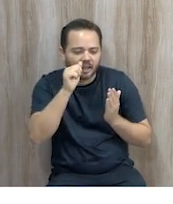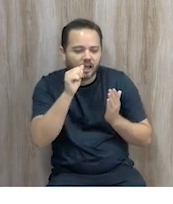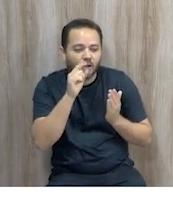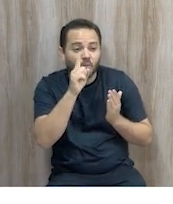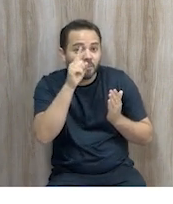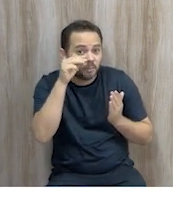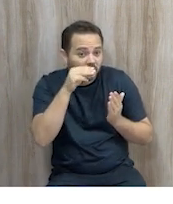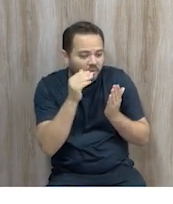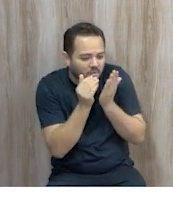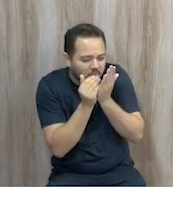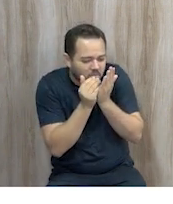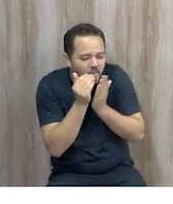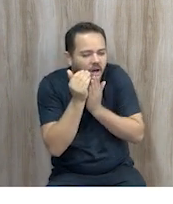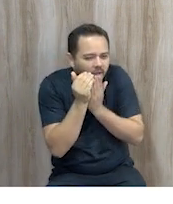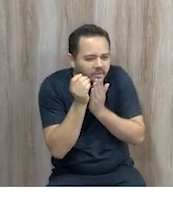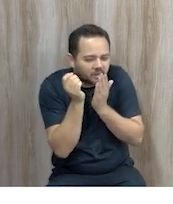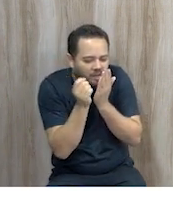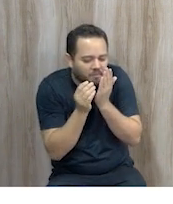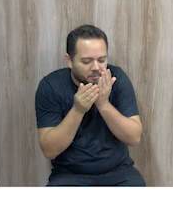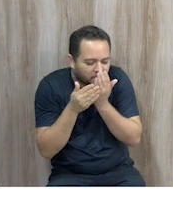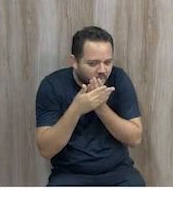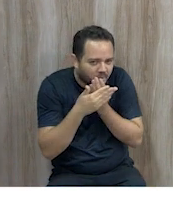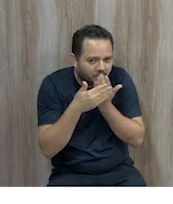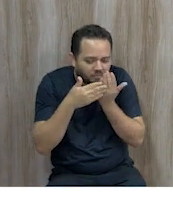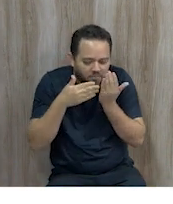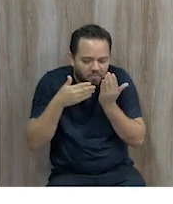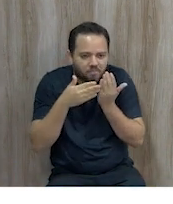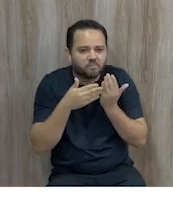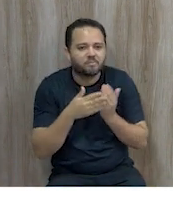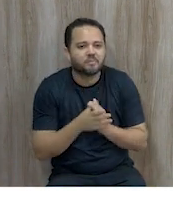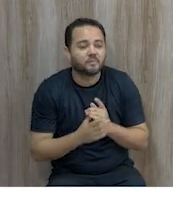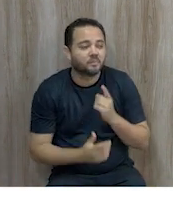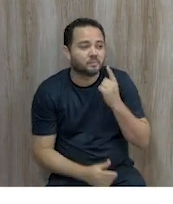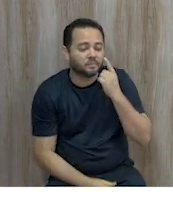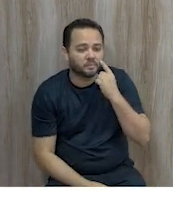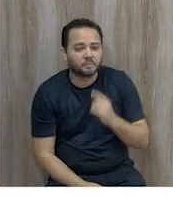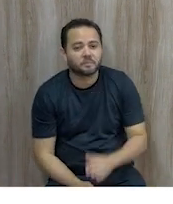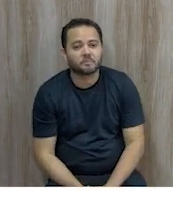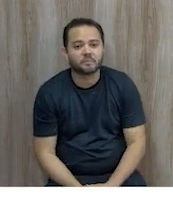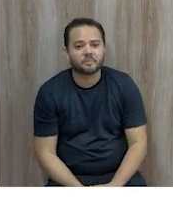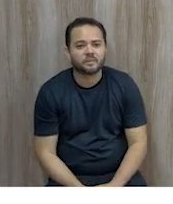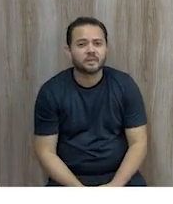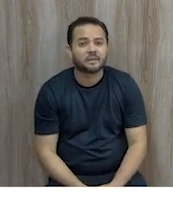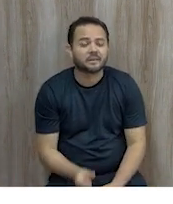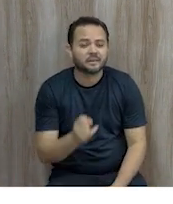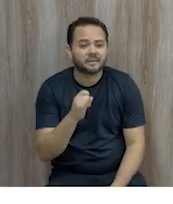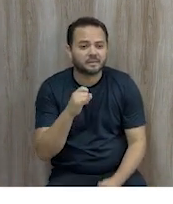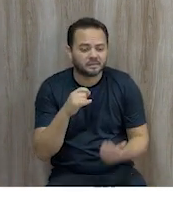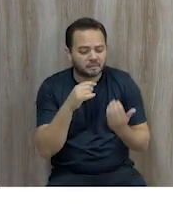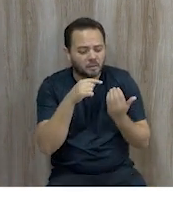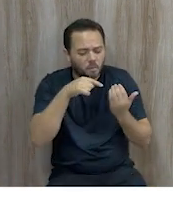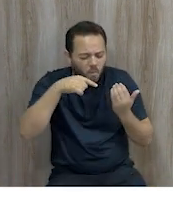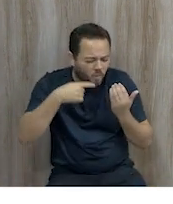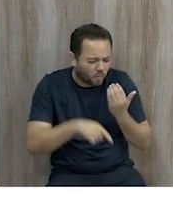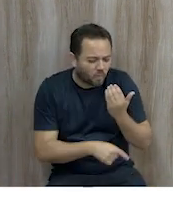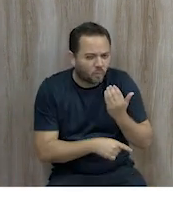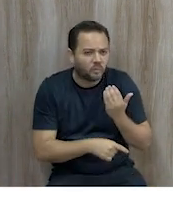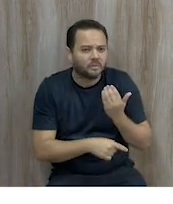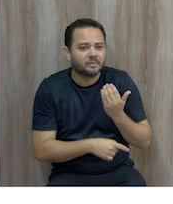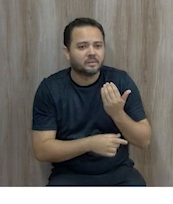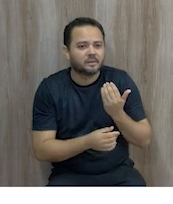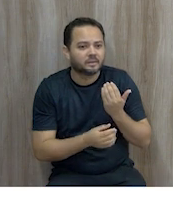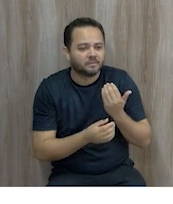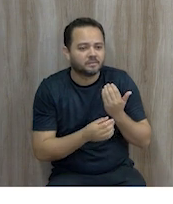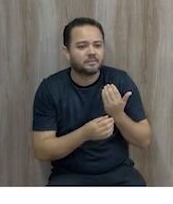gente possa ter essa segurança do recobrimento. E em lesões muito profundas, é a ideia de trazer